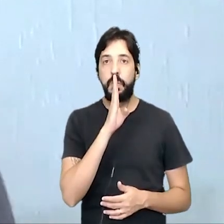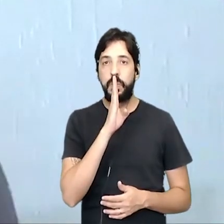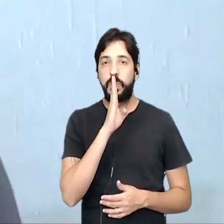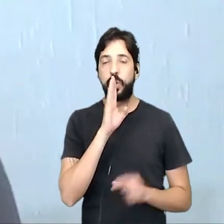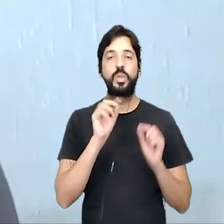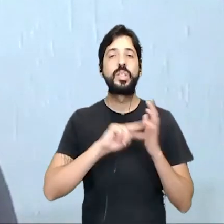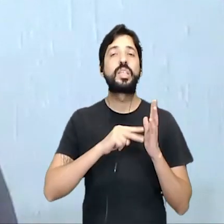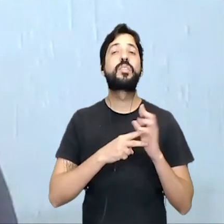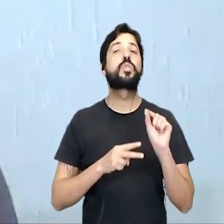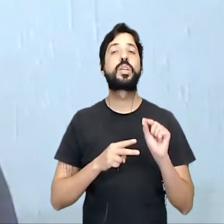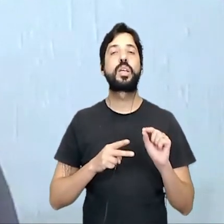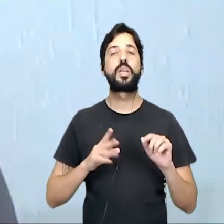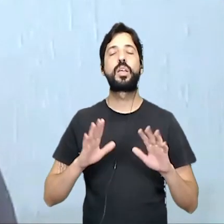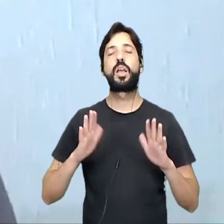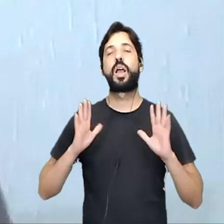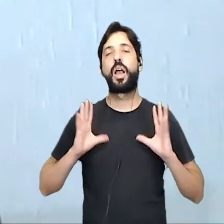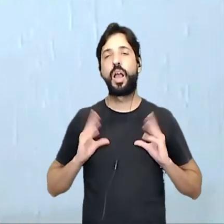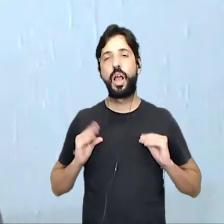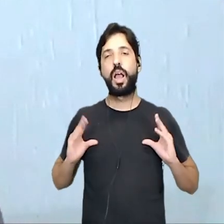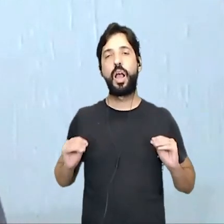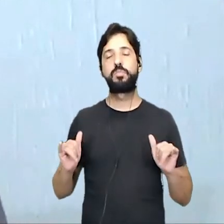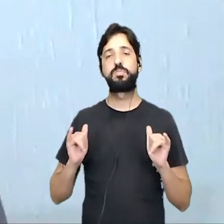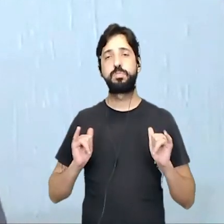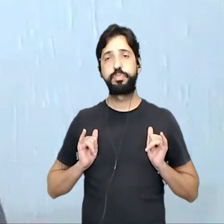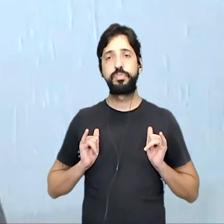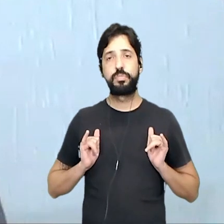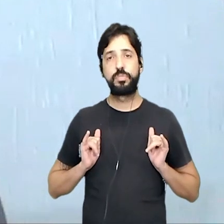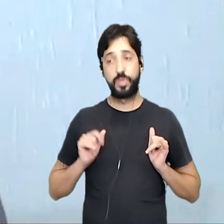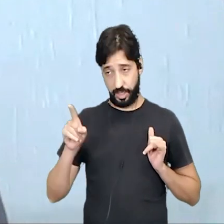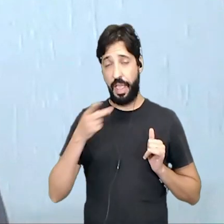O silêncio é quietude.